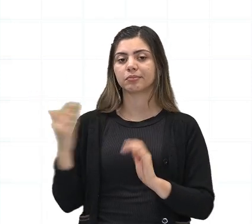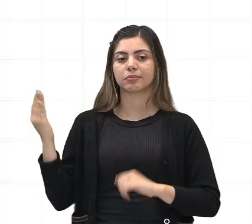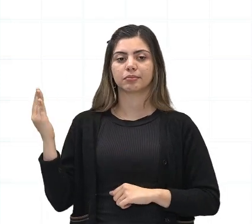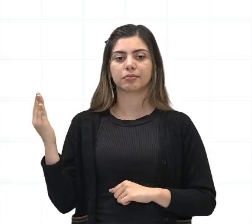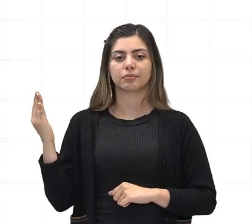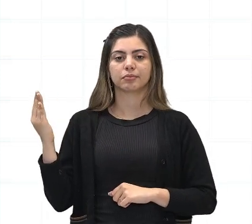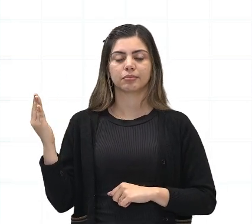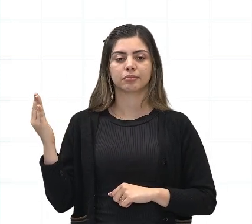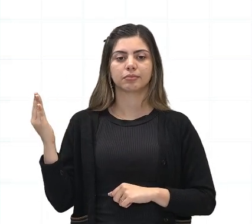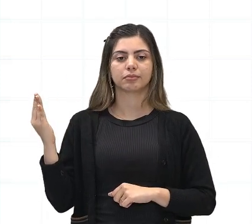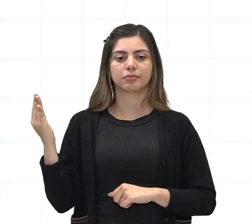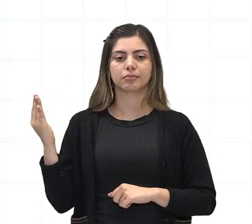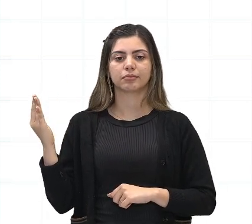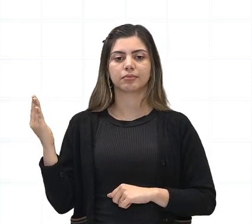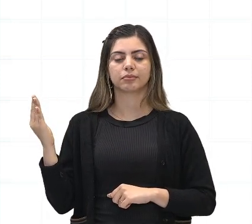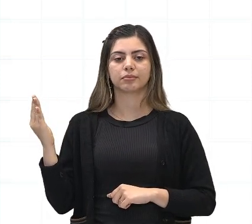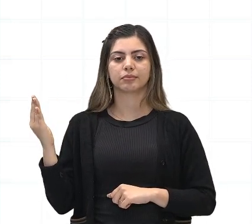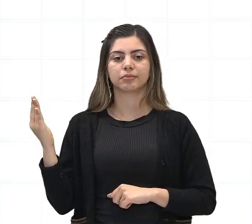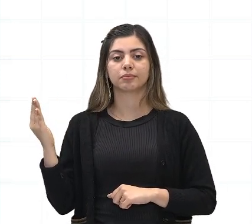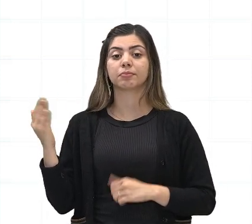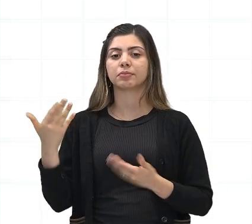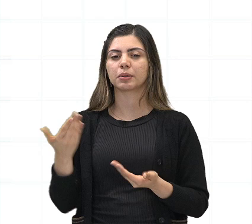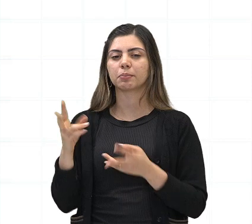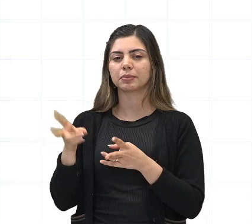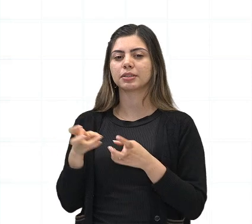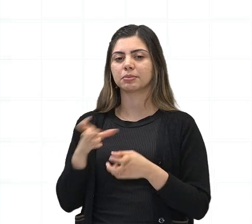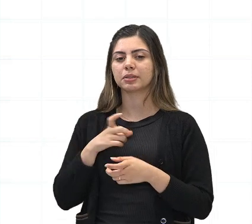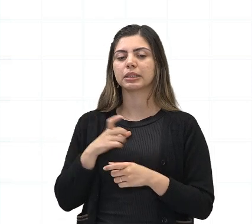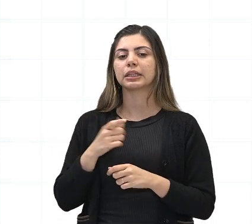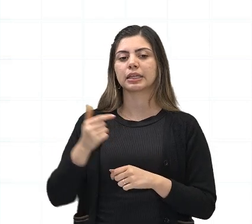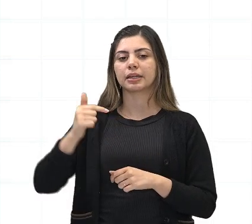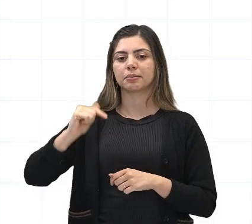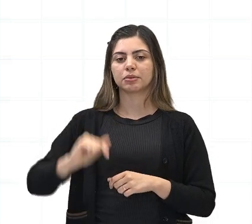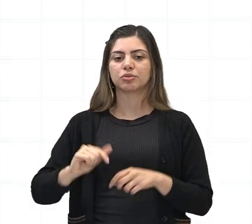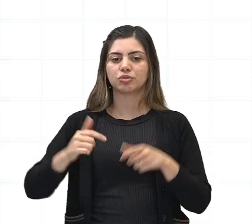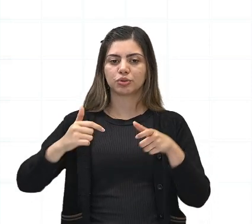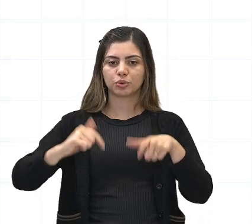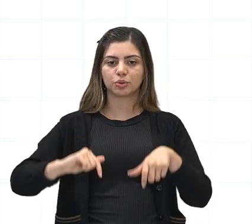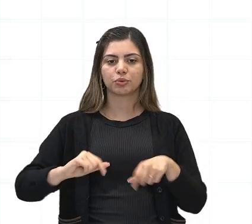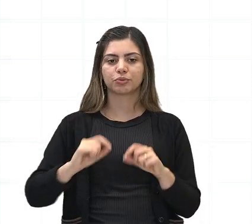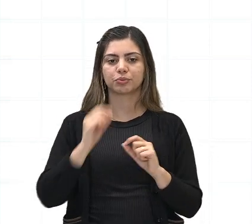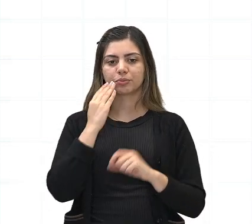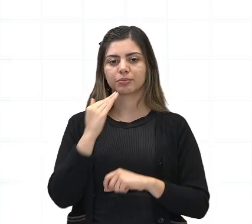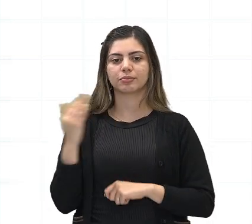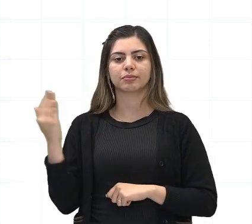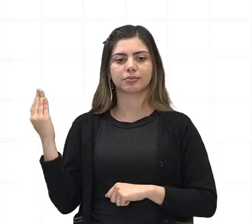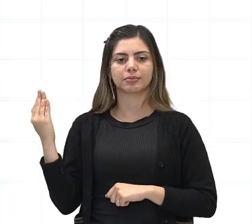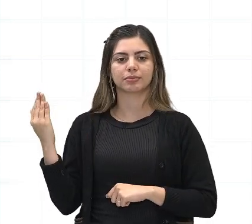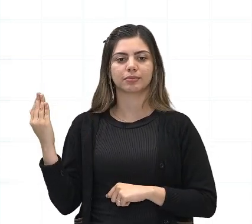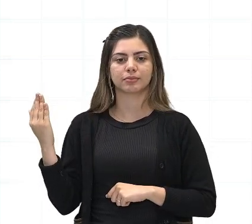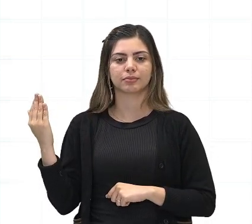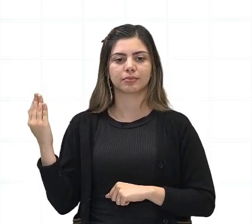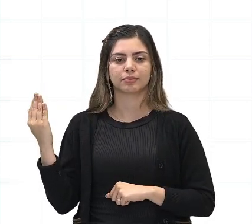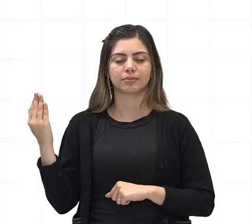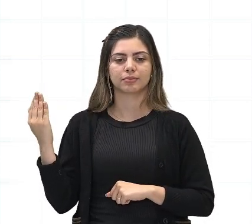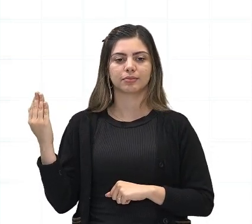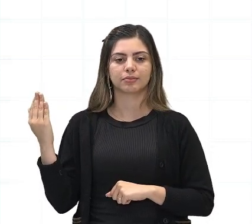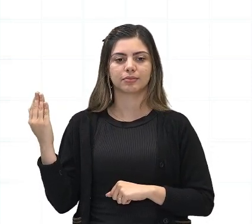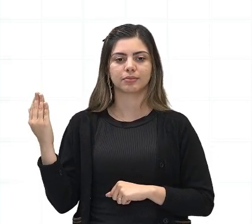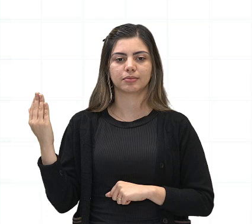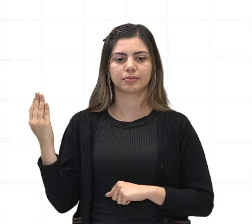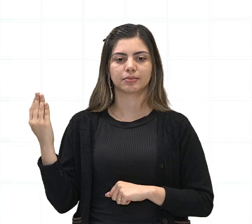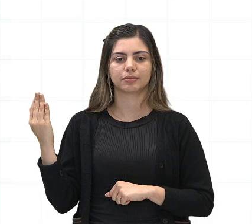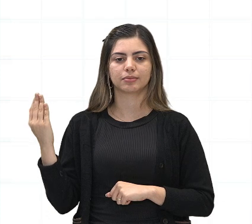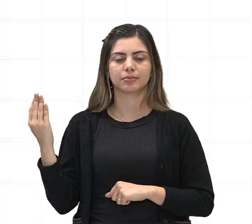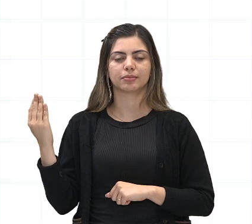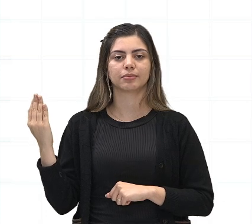trash. Aí ele repete, né? Venha provar meu brunch, saiba que eu tenho approach e na hora do lunch eu ando de